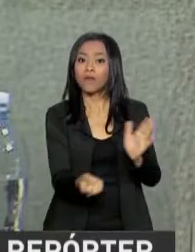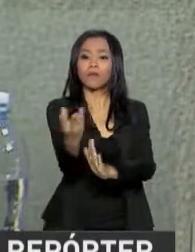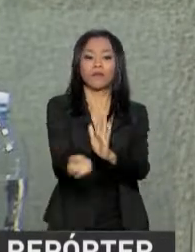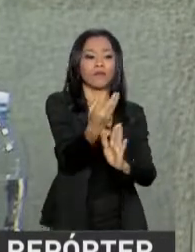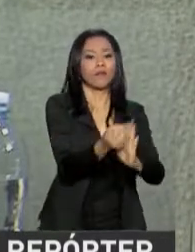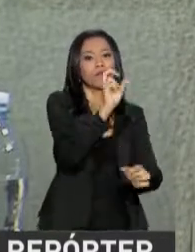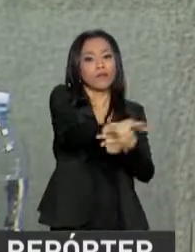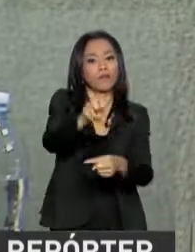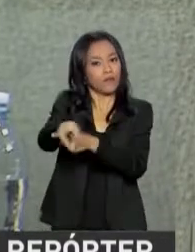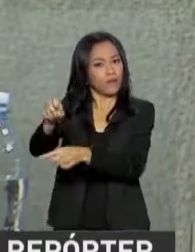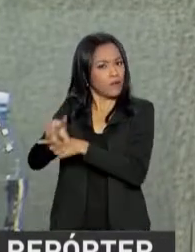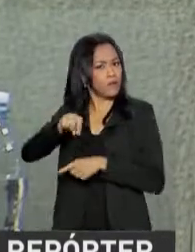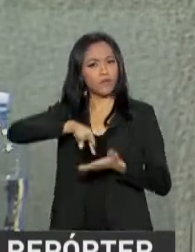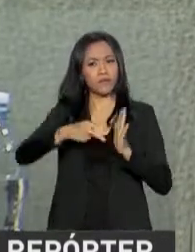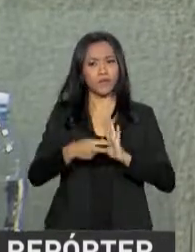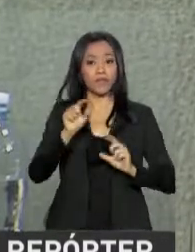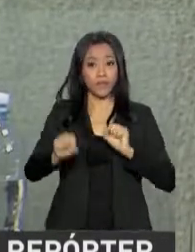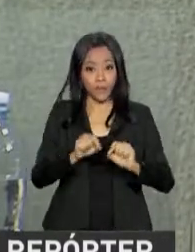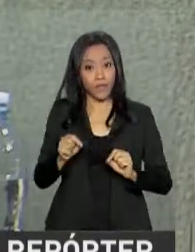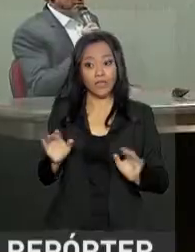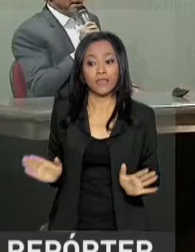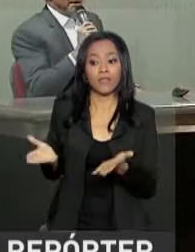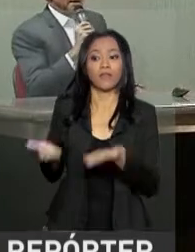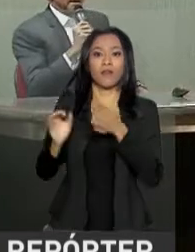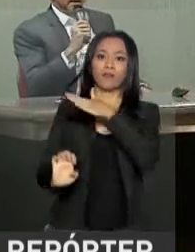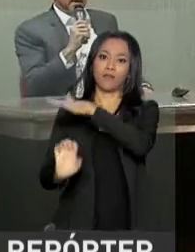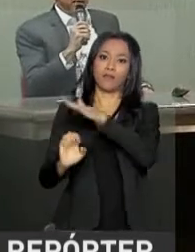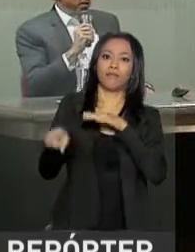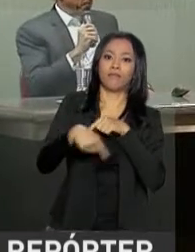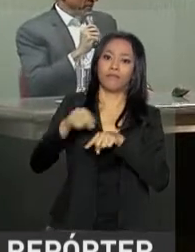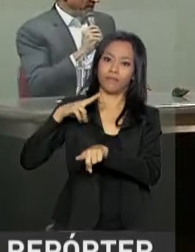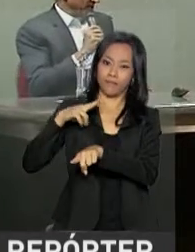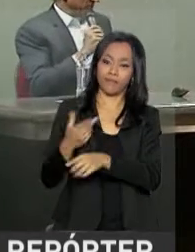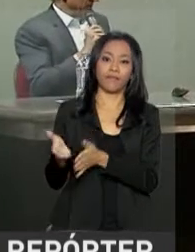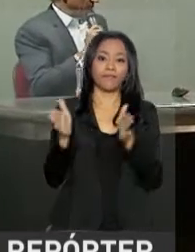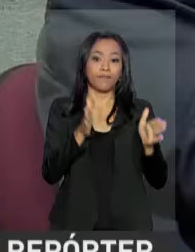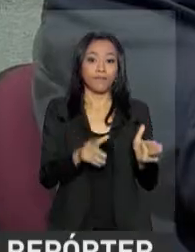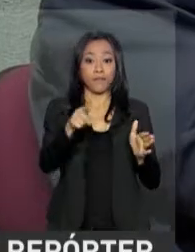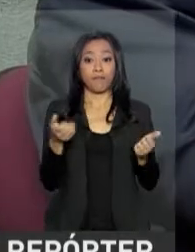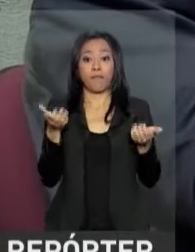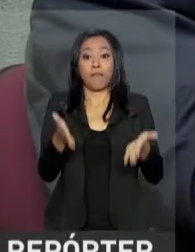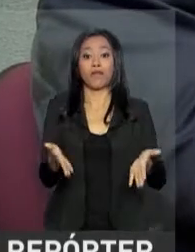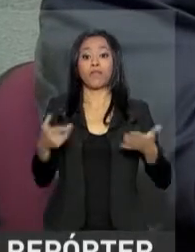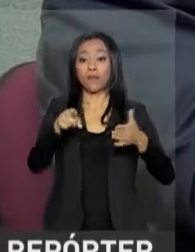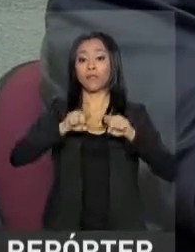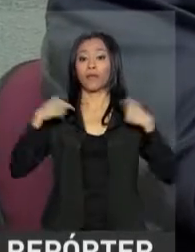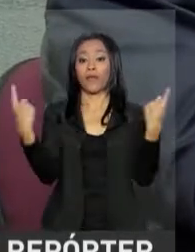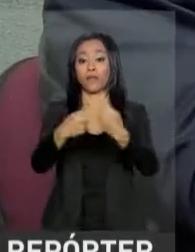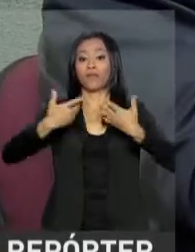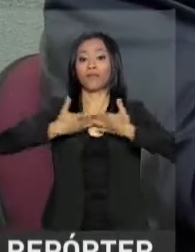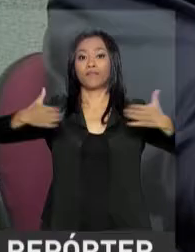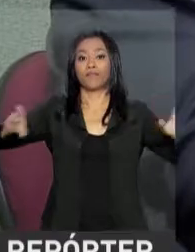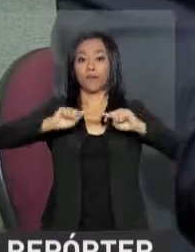Incentivar a empregabilidade significa incentivar a iniciativa privada. Temer participou da abertura da sessão plenária da Federação das